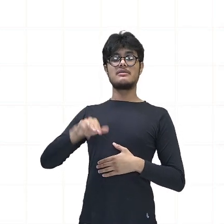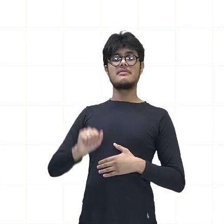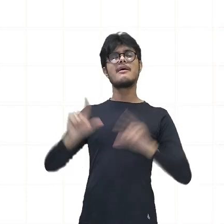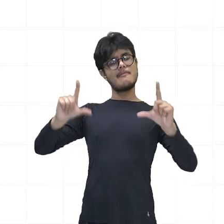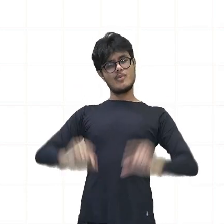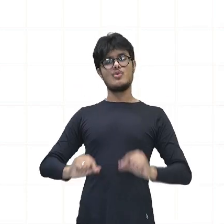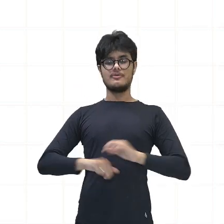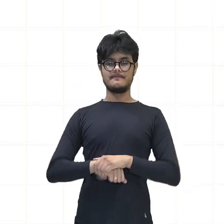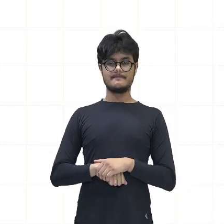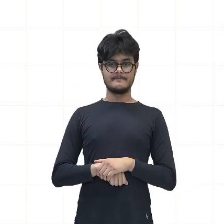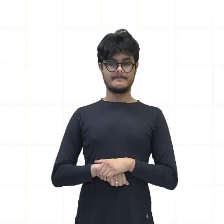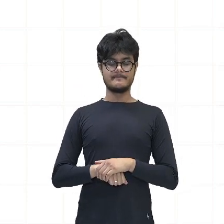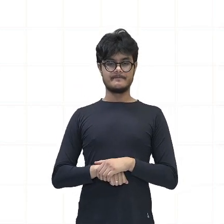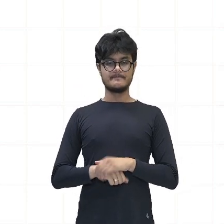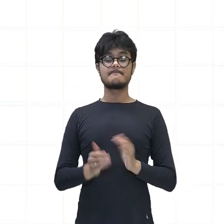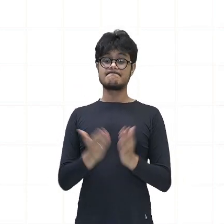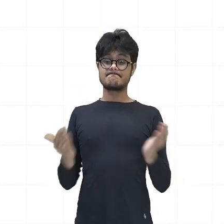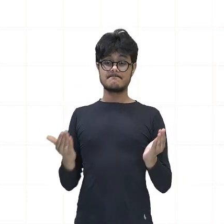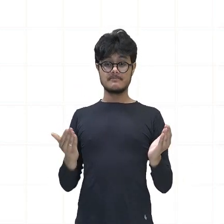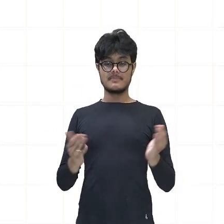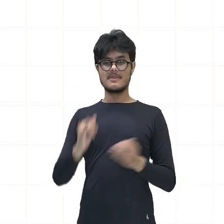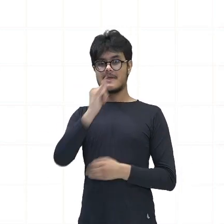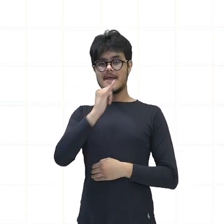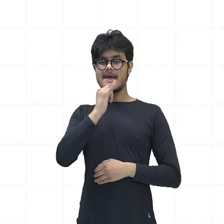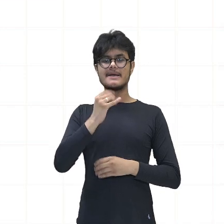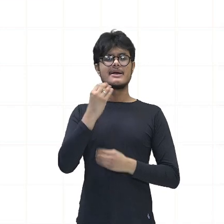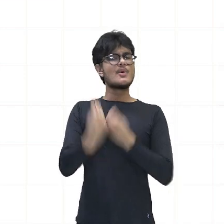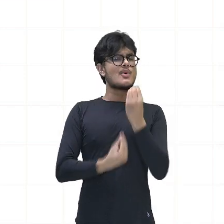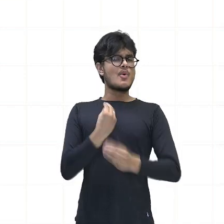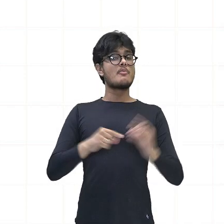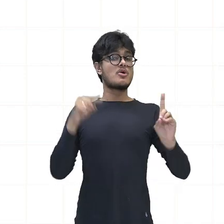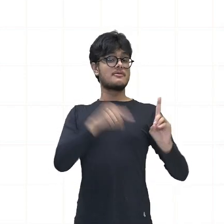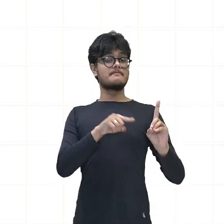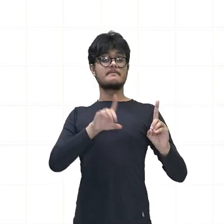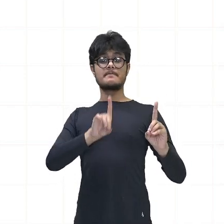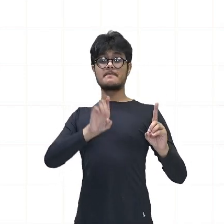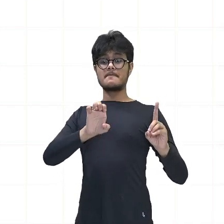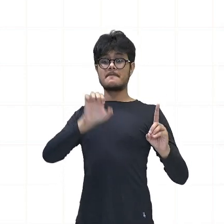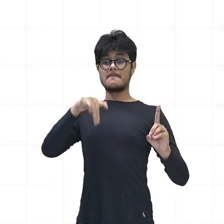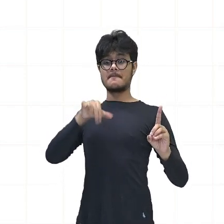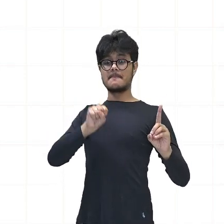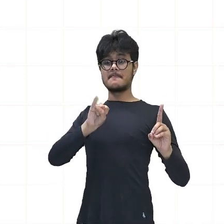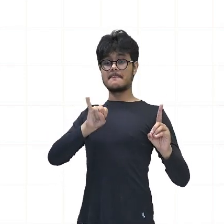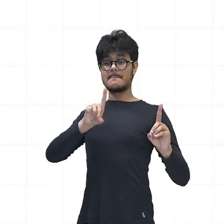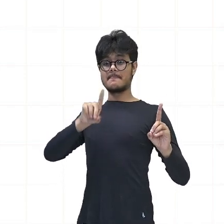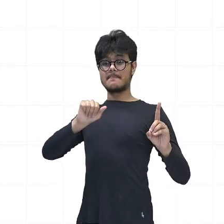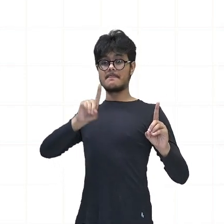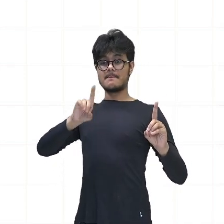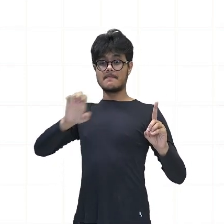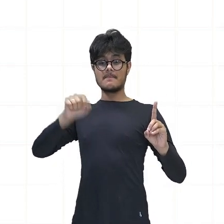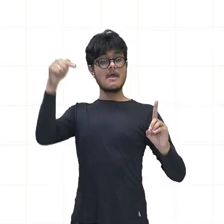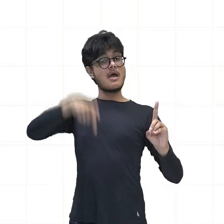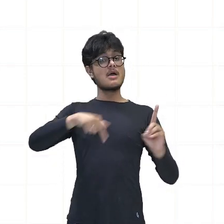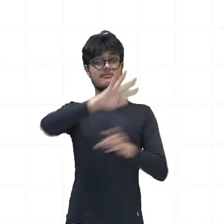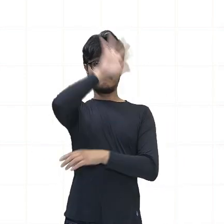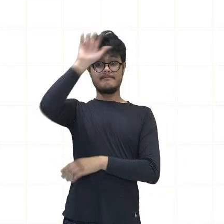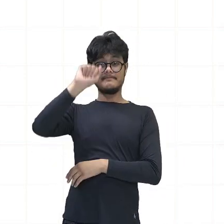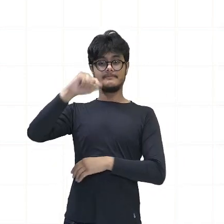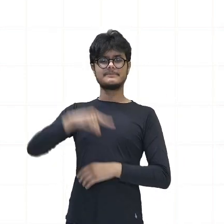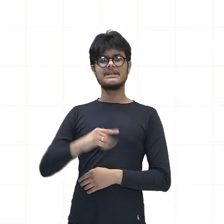nosso estado. E aí, em relação à densidade demográfica no Amazonas, né, nós temos, em